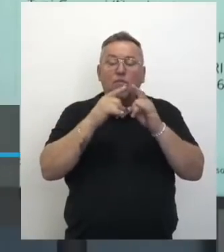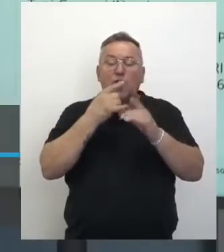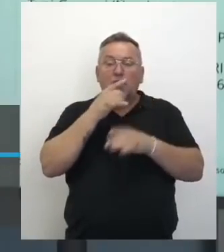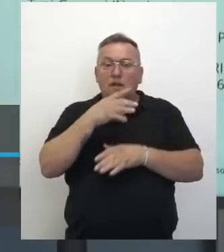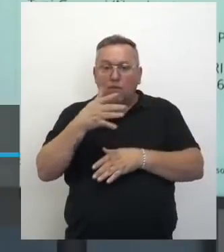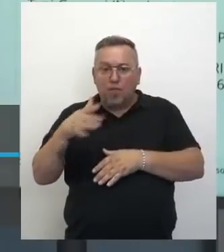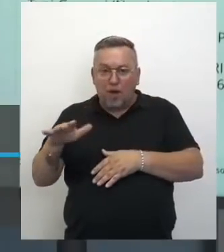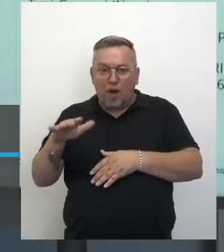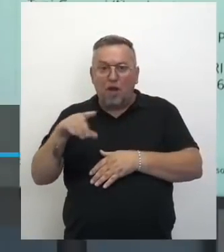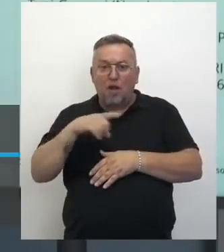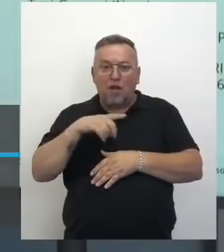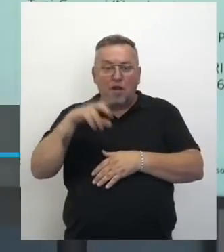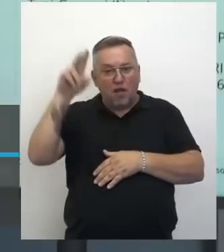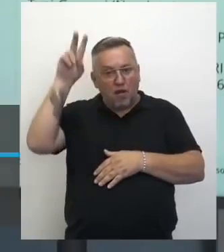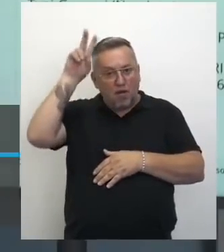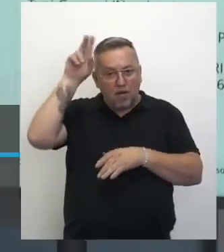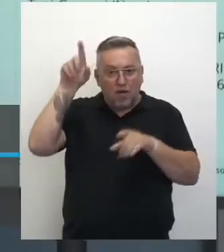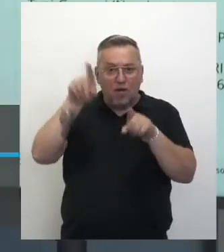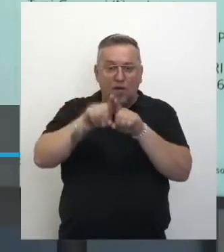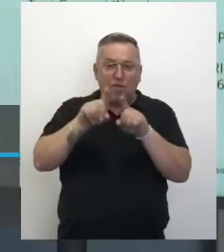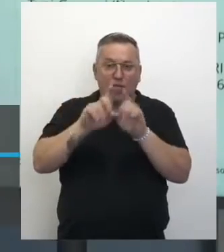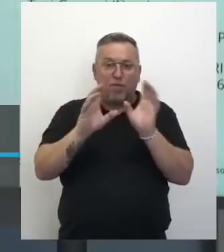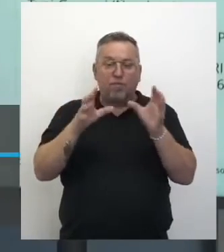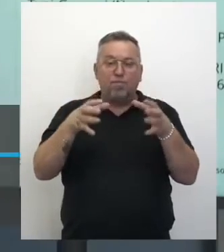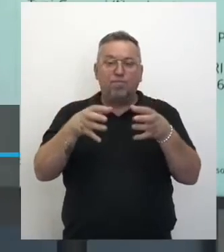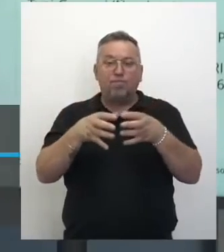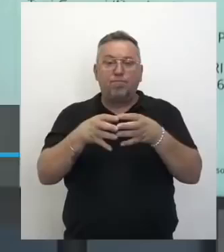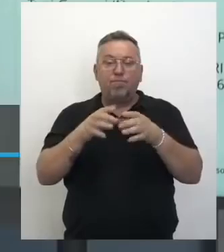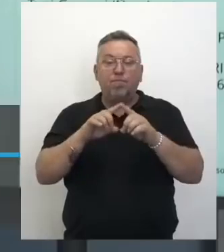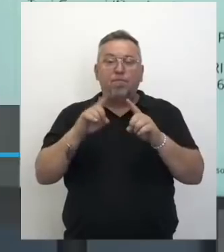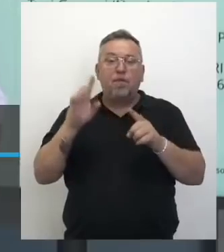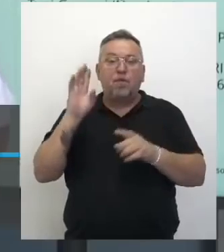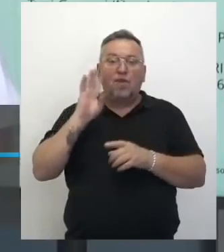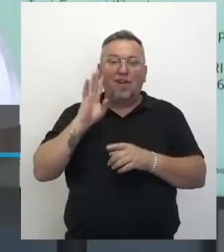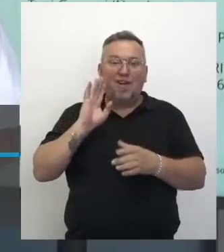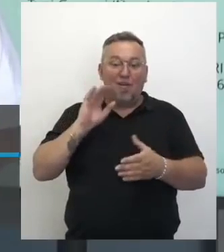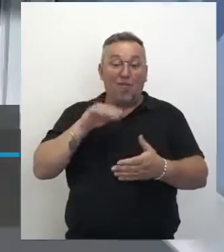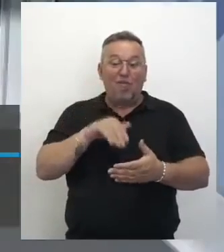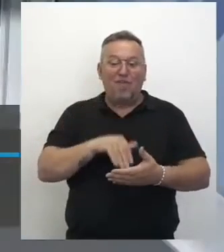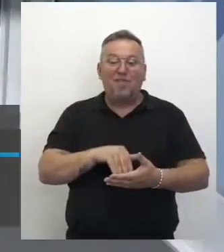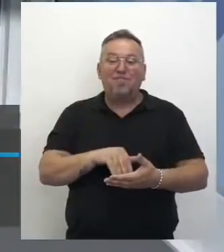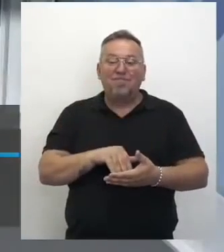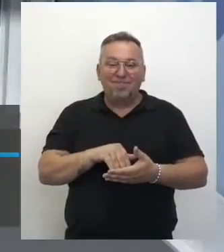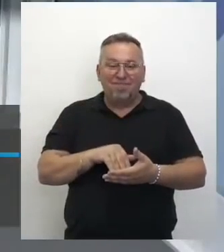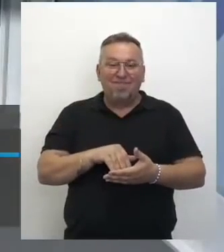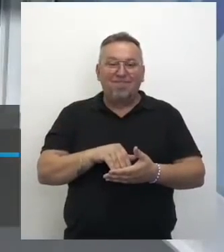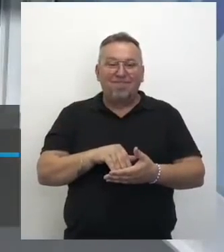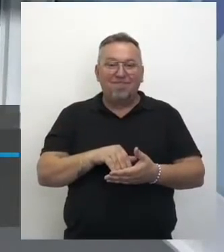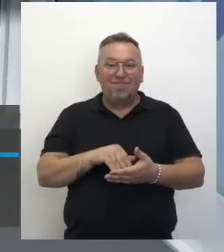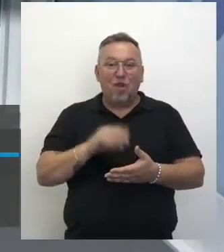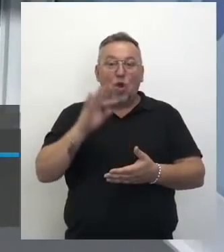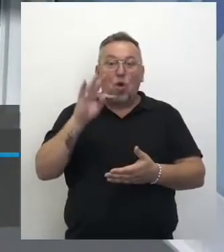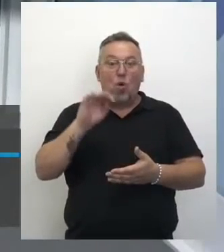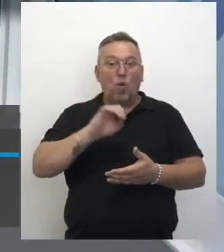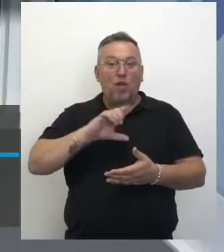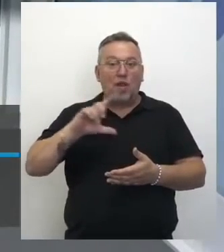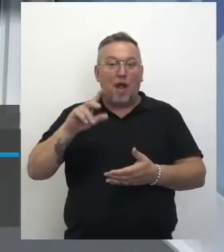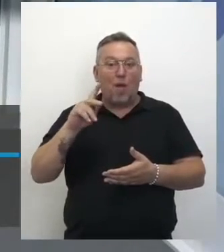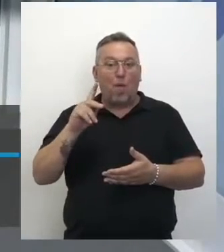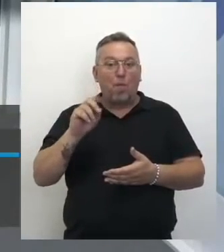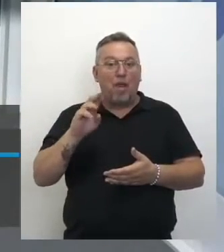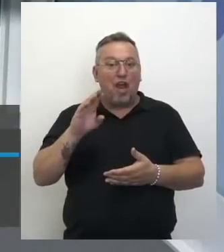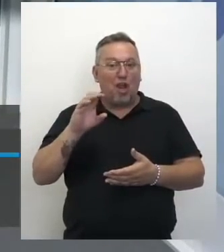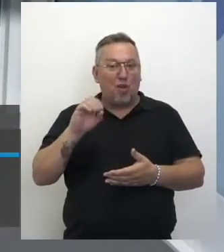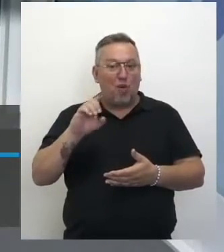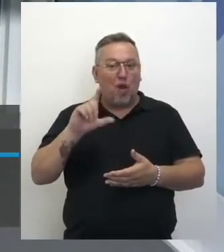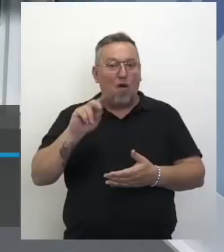com seus indígenas, com as suas aldeias, né? Agora o legal foi no final, né, Carlão? O tal Pedro Álvares Cabral chegando aqui no